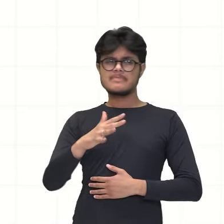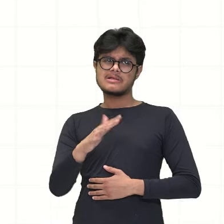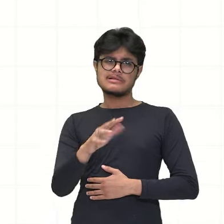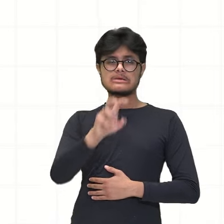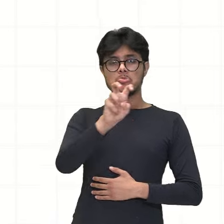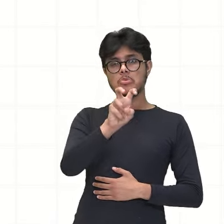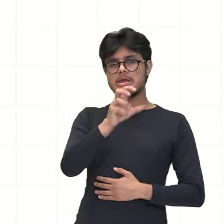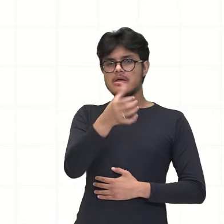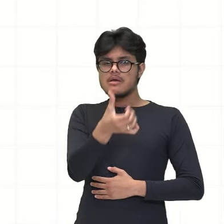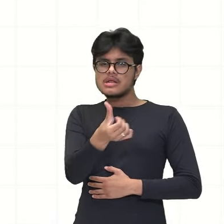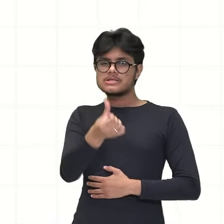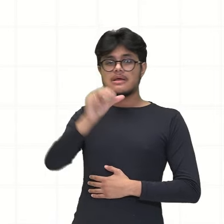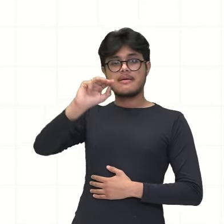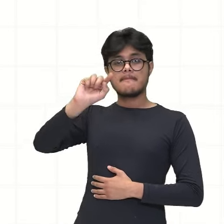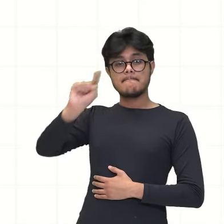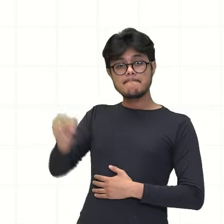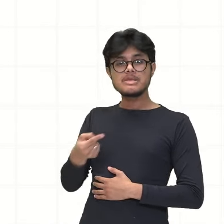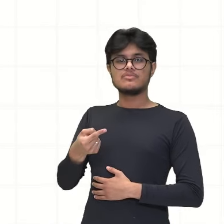Avaliado em R$